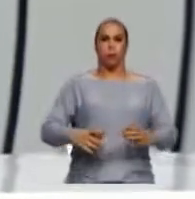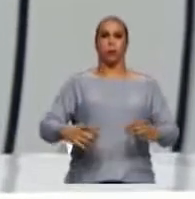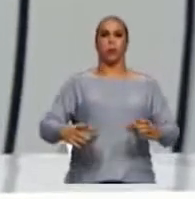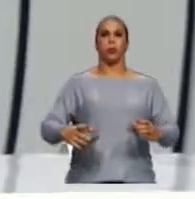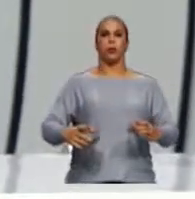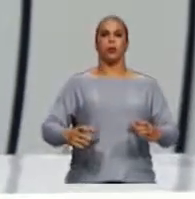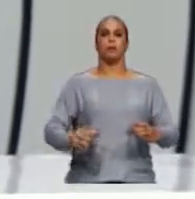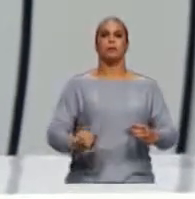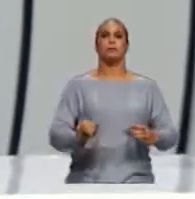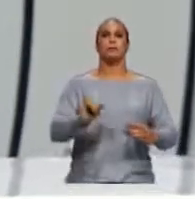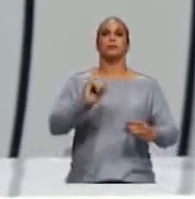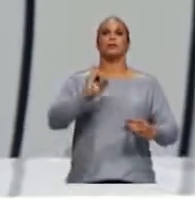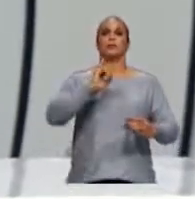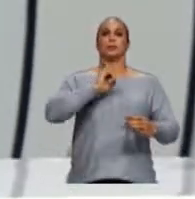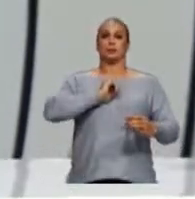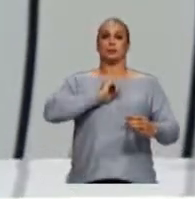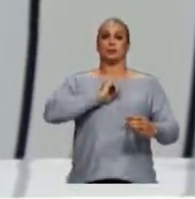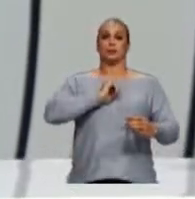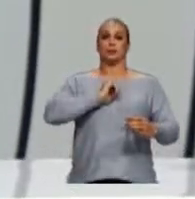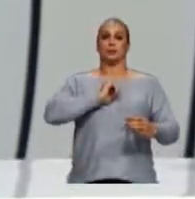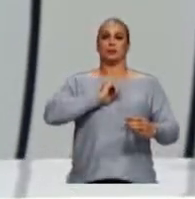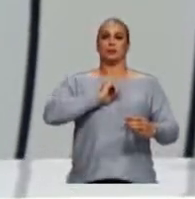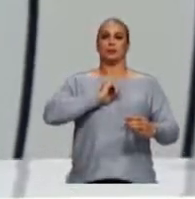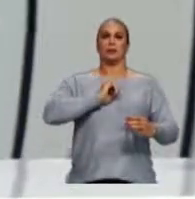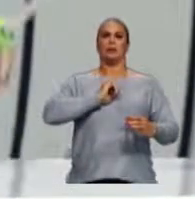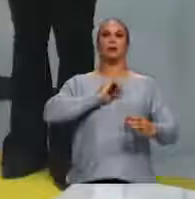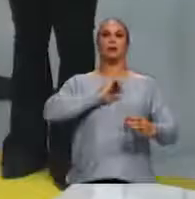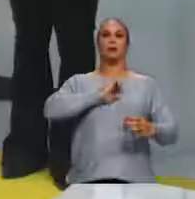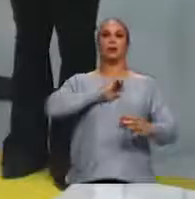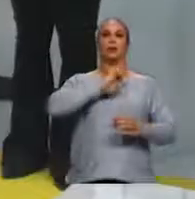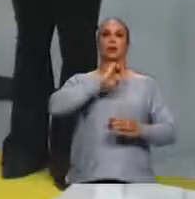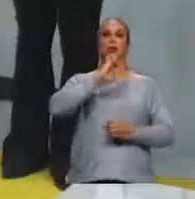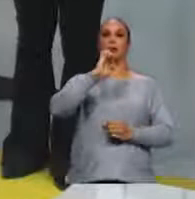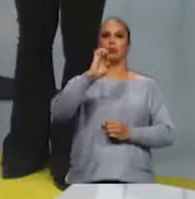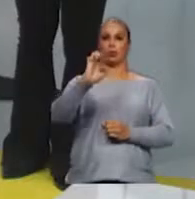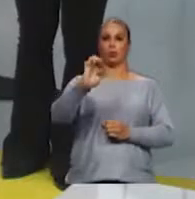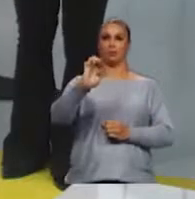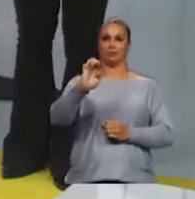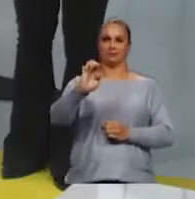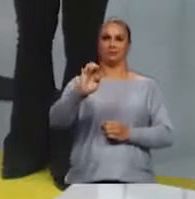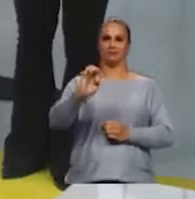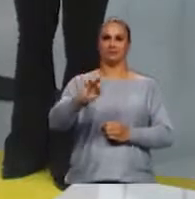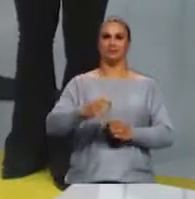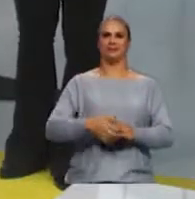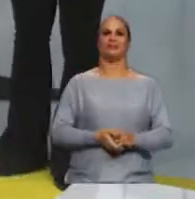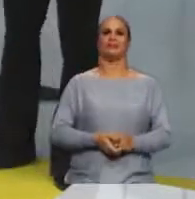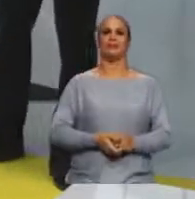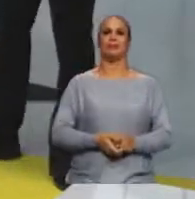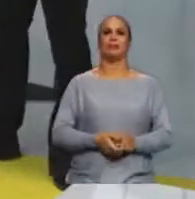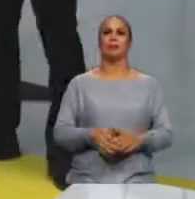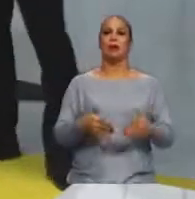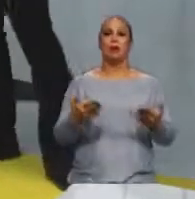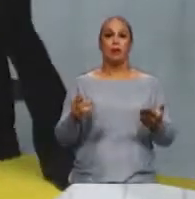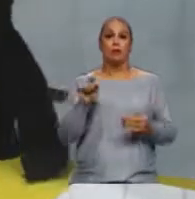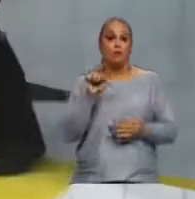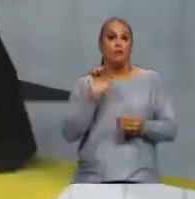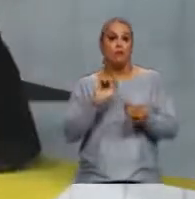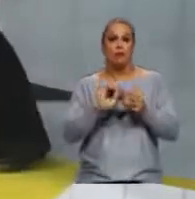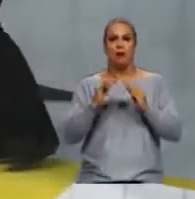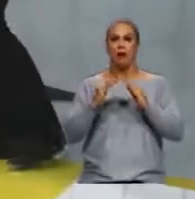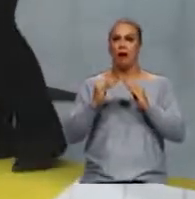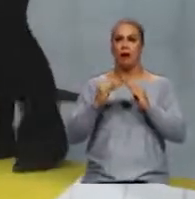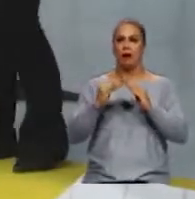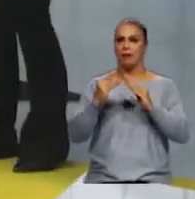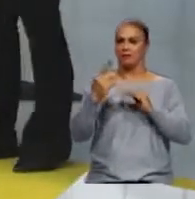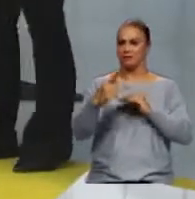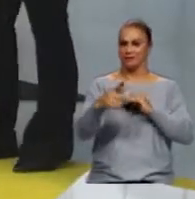ele está cheio de ar. E ele relaxa quando o ar sai para fora. Vamos continuar. Isso aqui você vai fazer na sua casa e